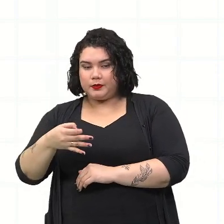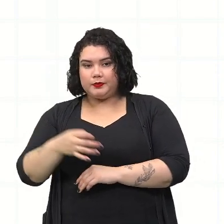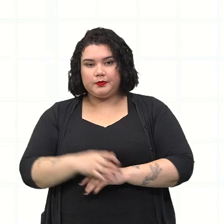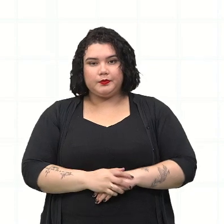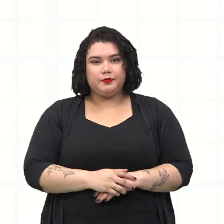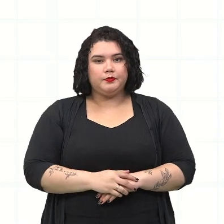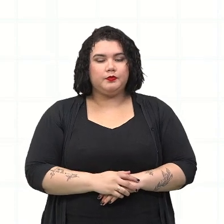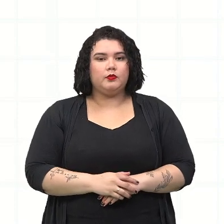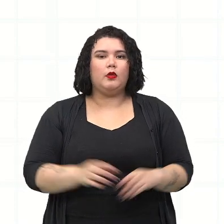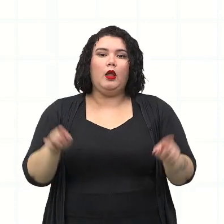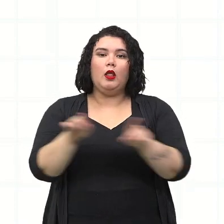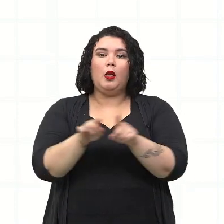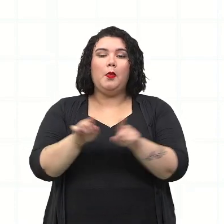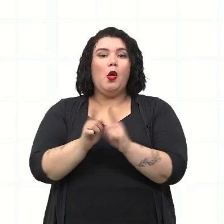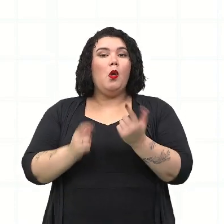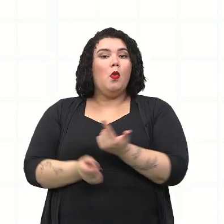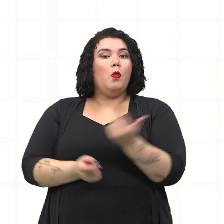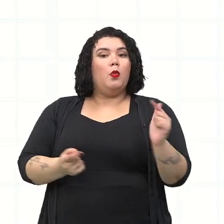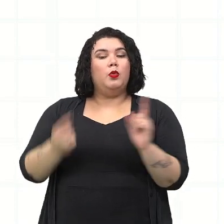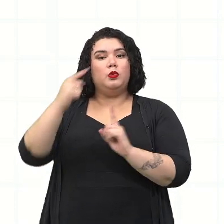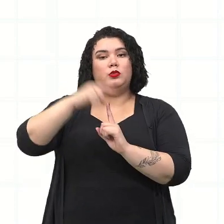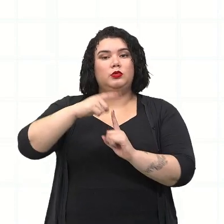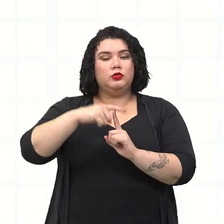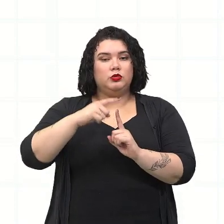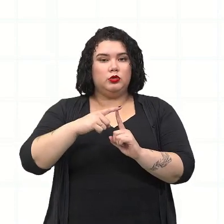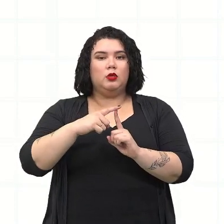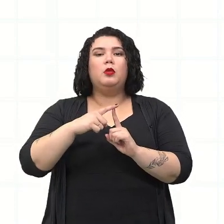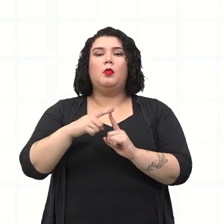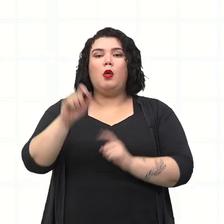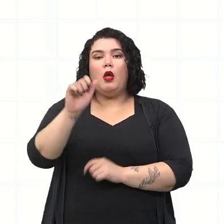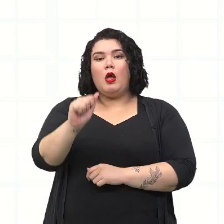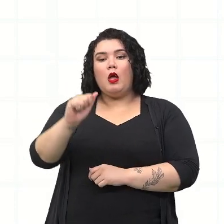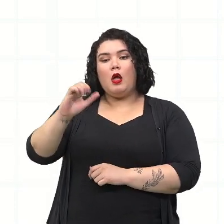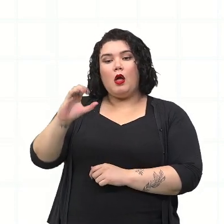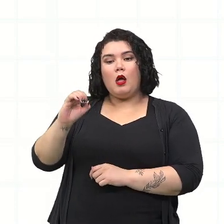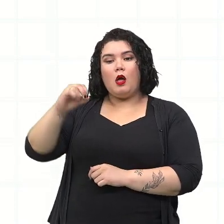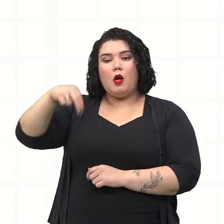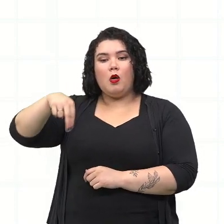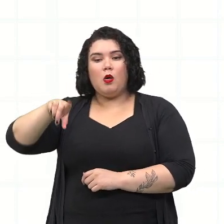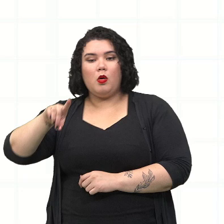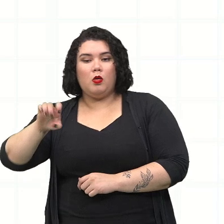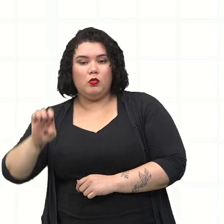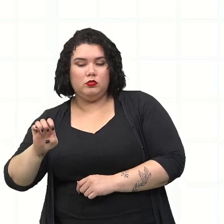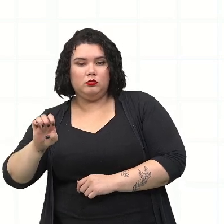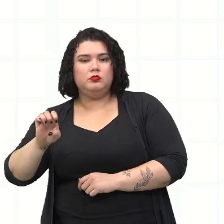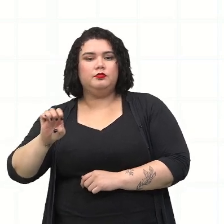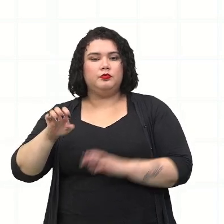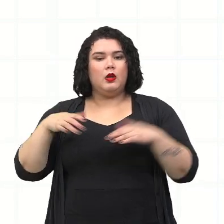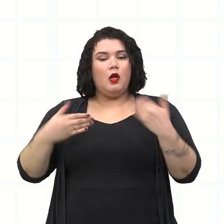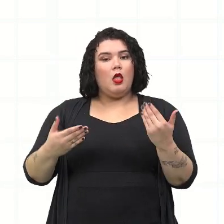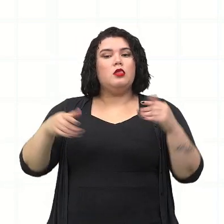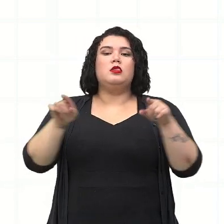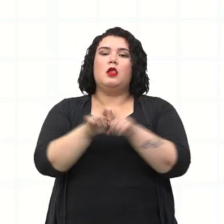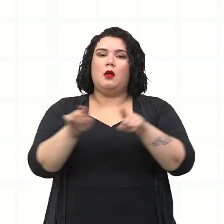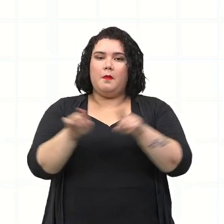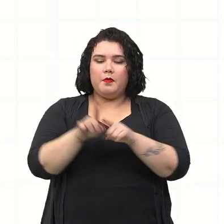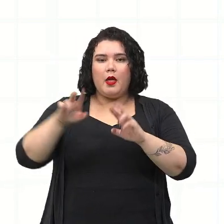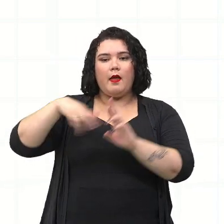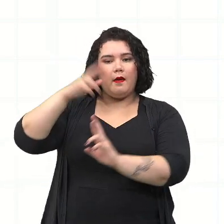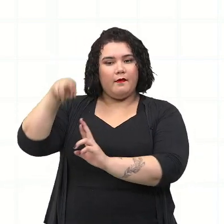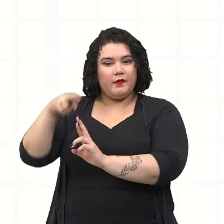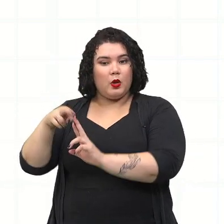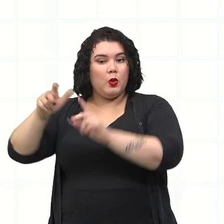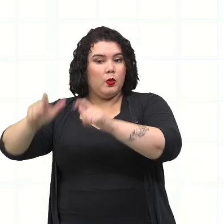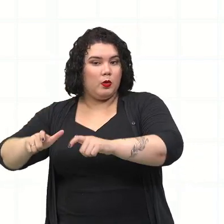Também existe o aonde. Eu já usei o aonde, mas qual é a diferença para o onde? Ele também se refere a lugar, mas ele precisa